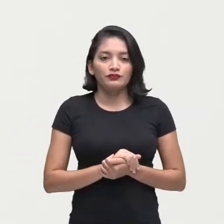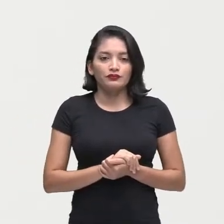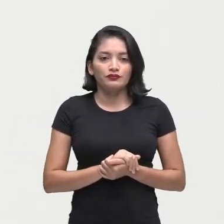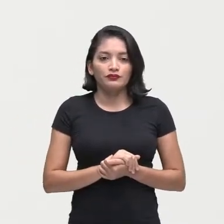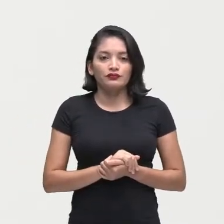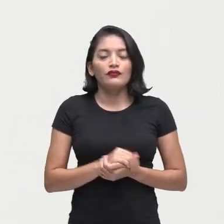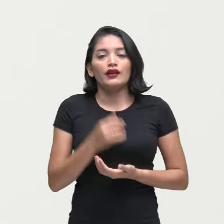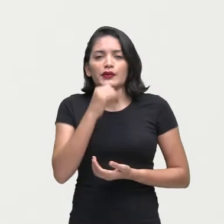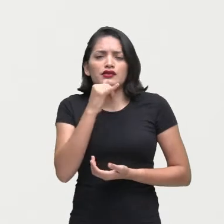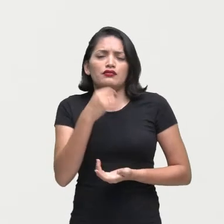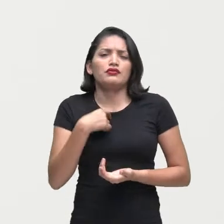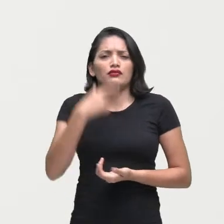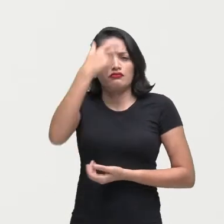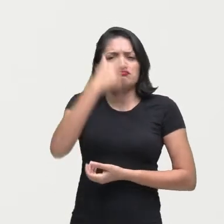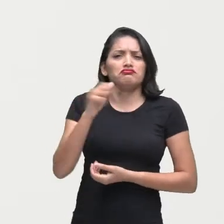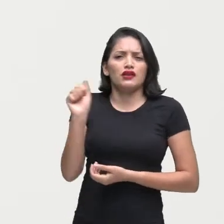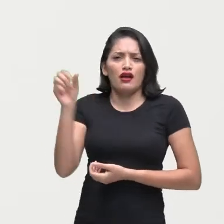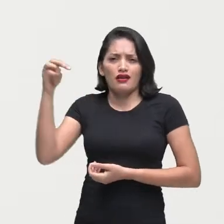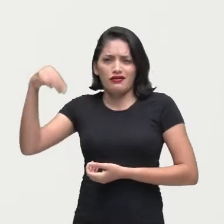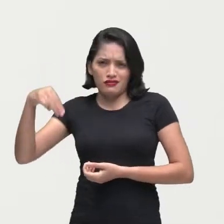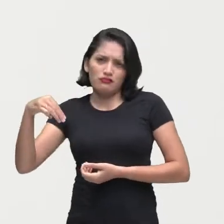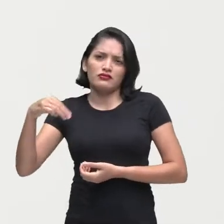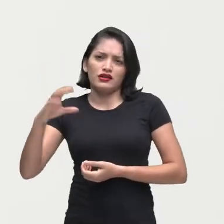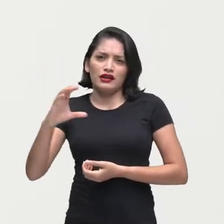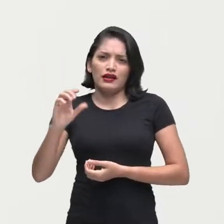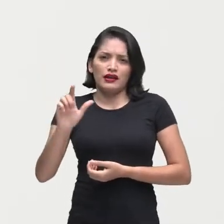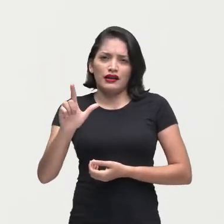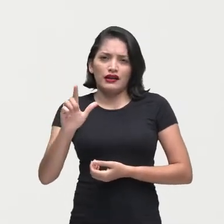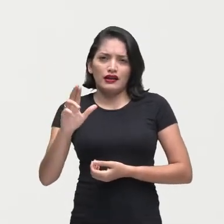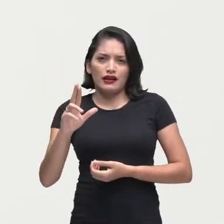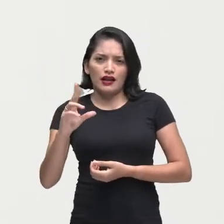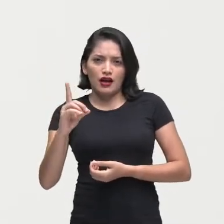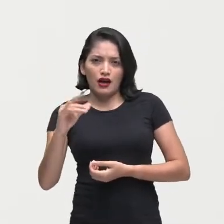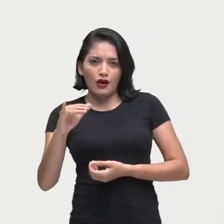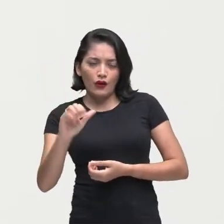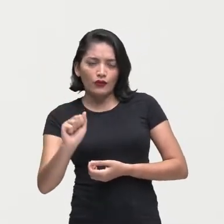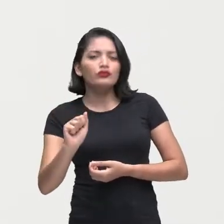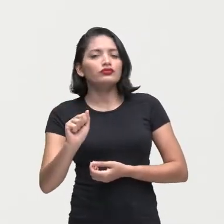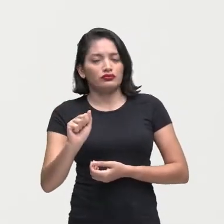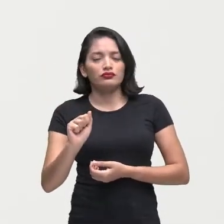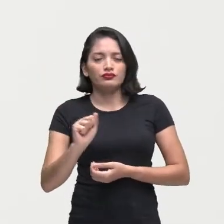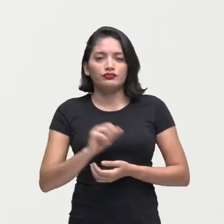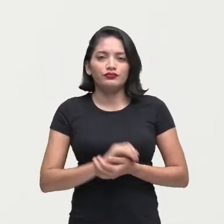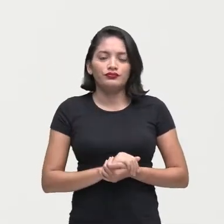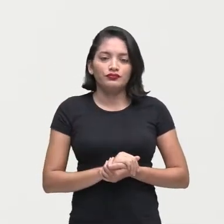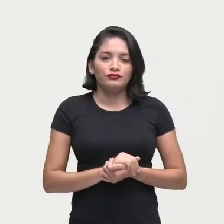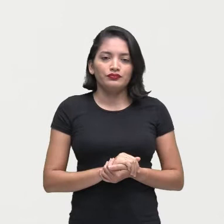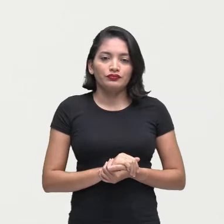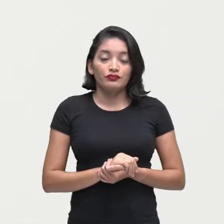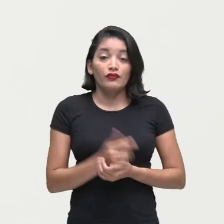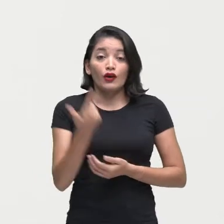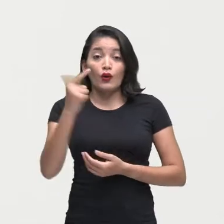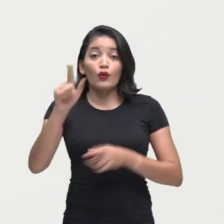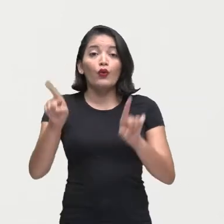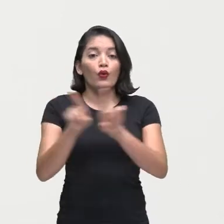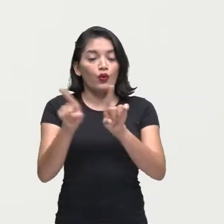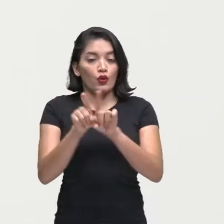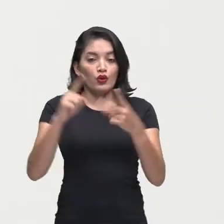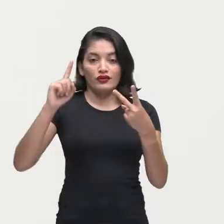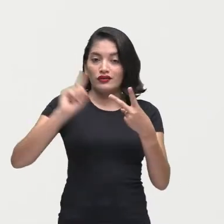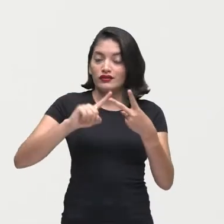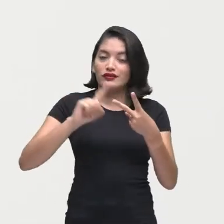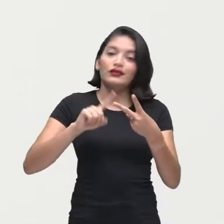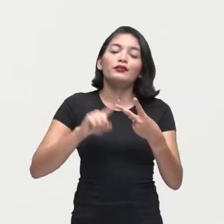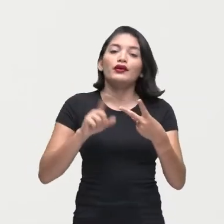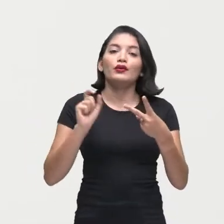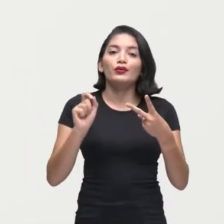Cláudia am happy eu sou Cláudia eu estou feliz e a outra forma de conjugação do